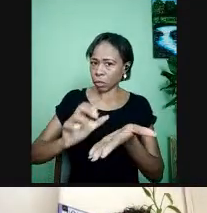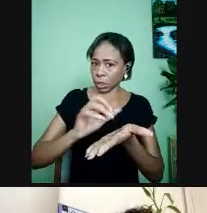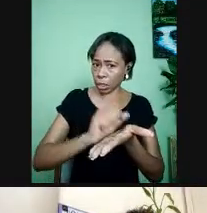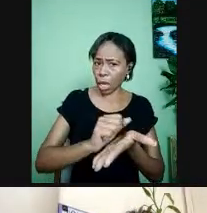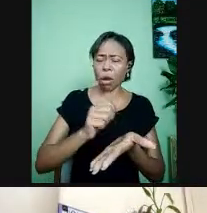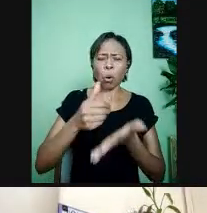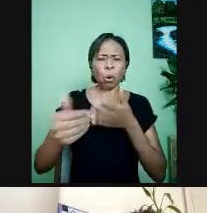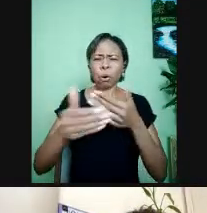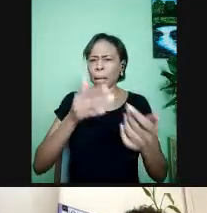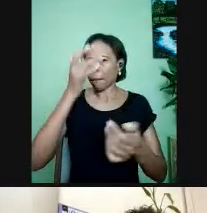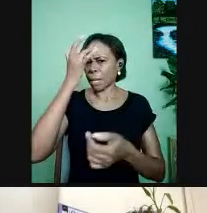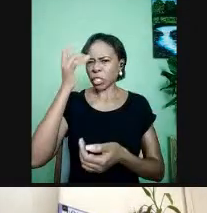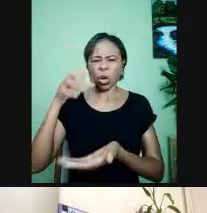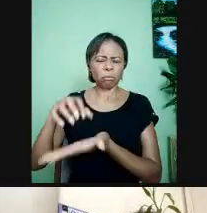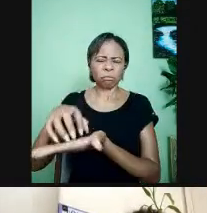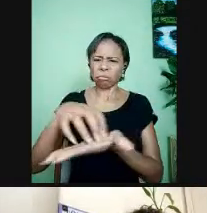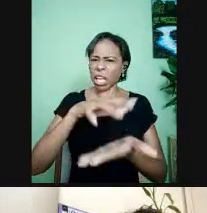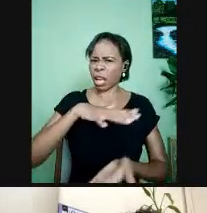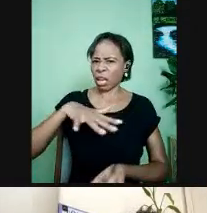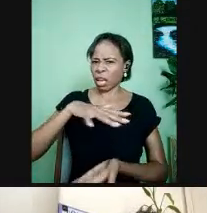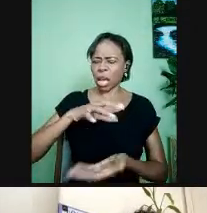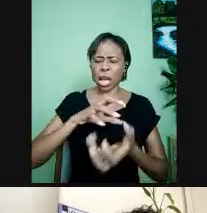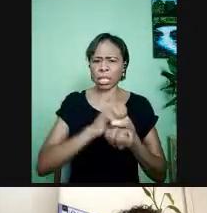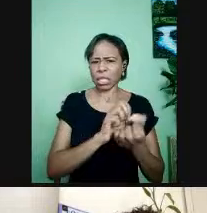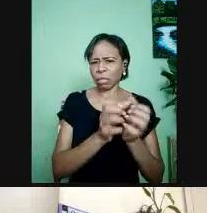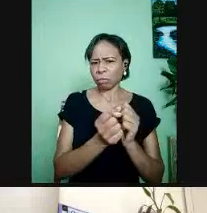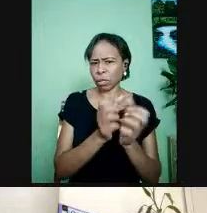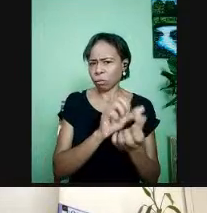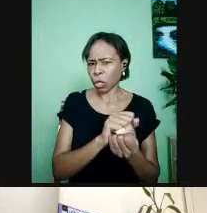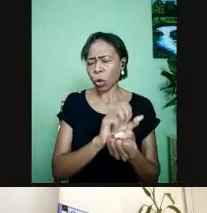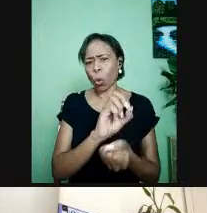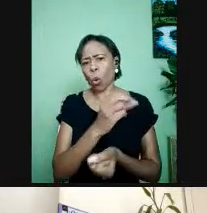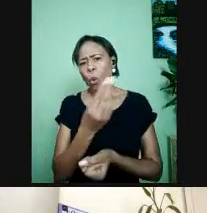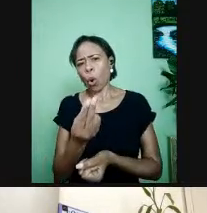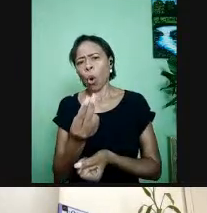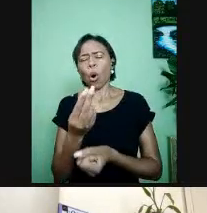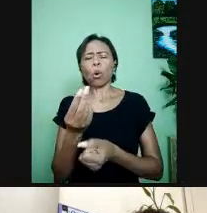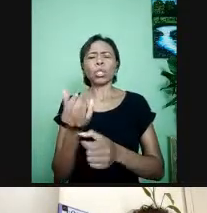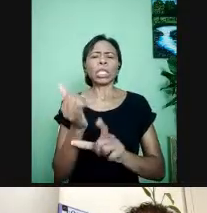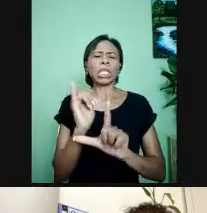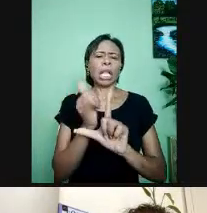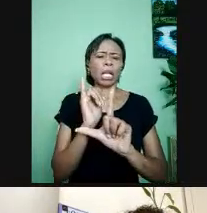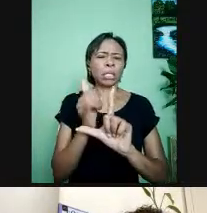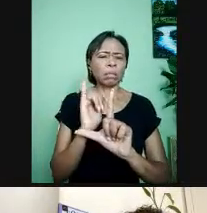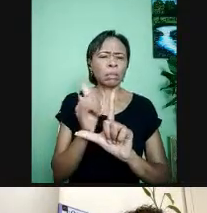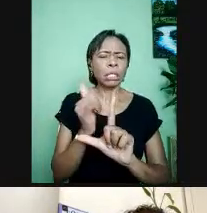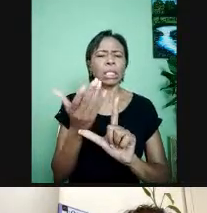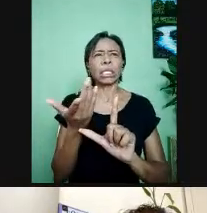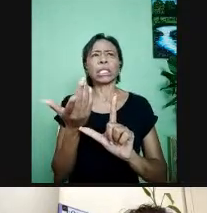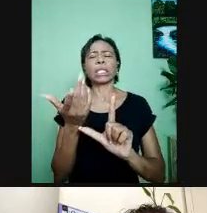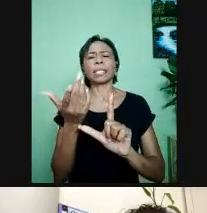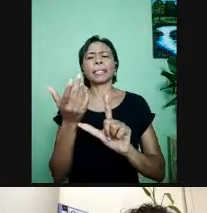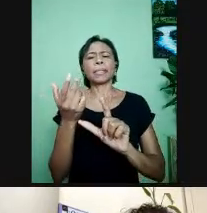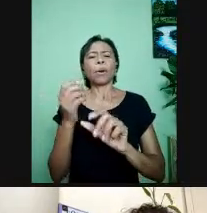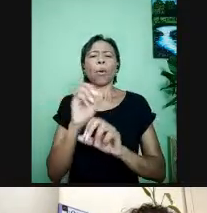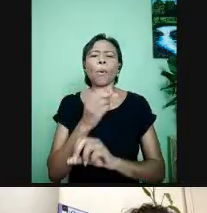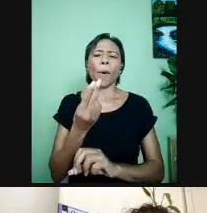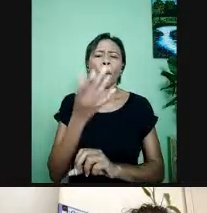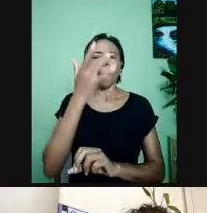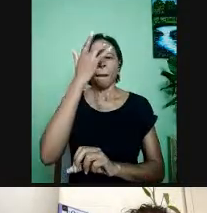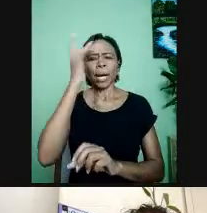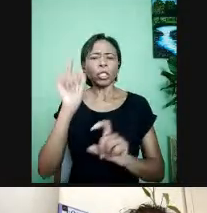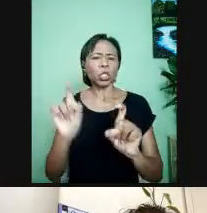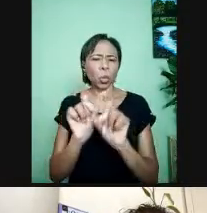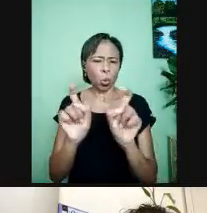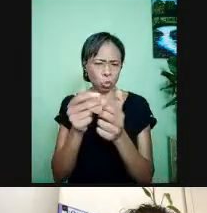o artesanato, ou aquele criador de conteúdo, ou aquele programador, enfim, qualquer